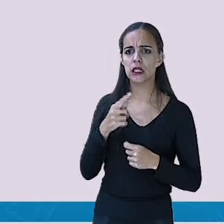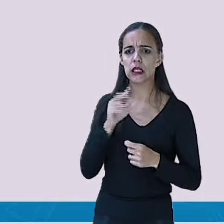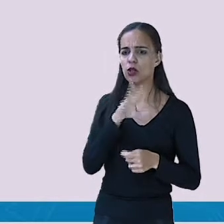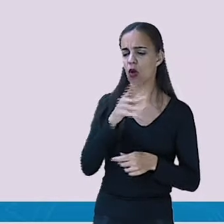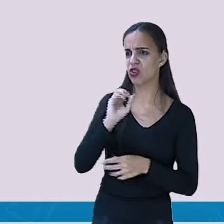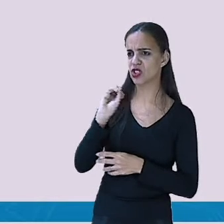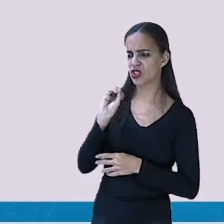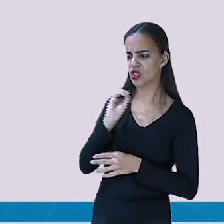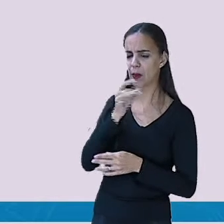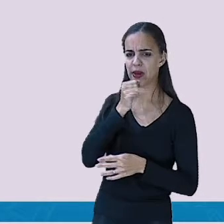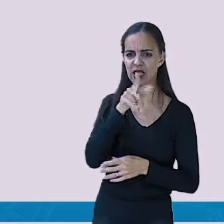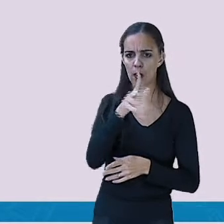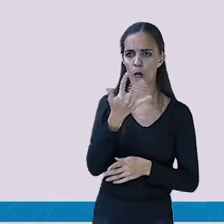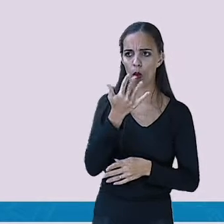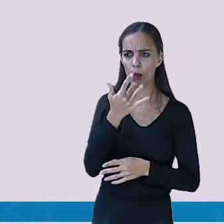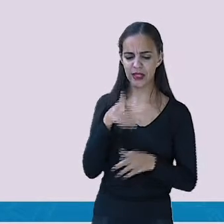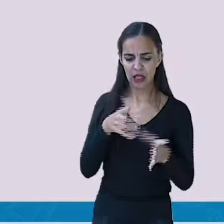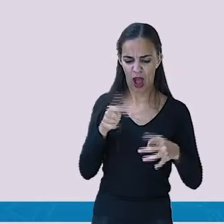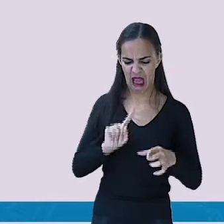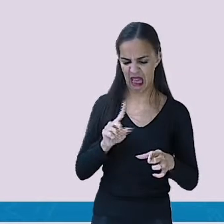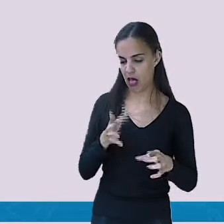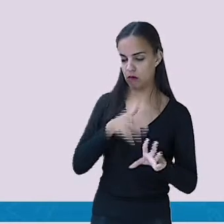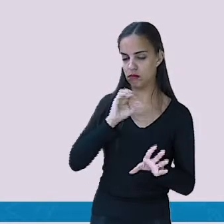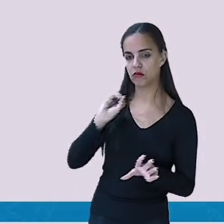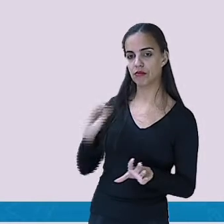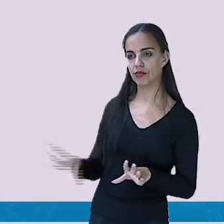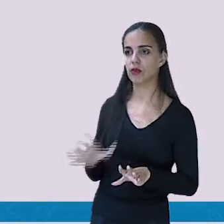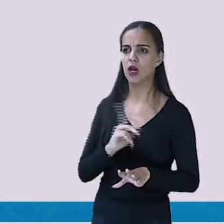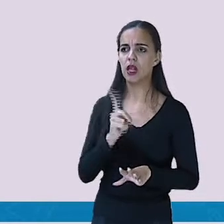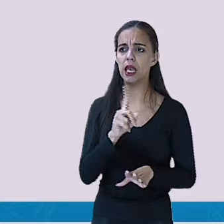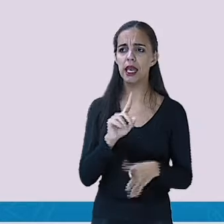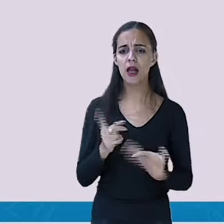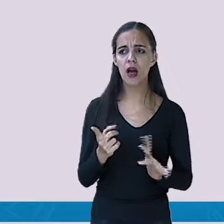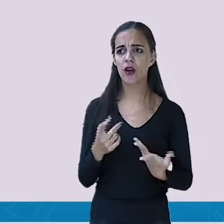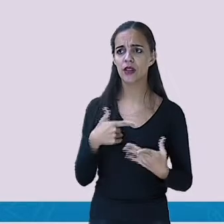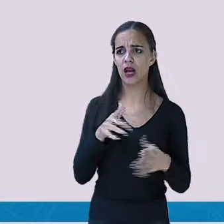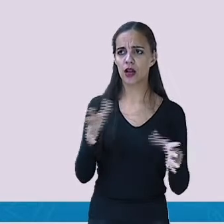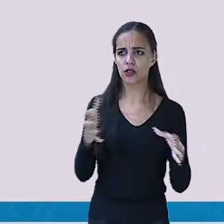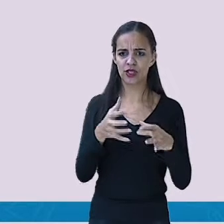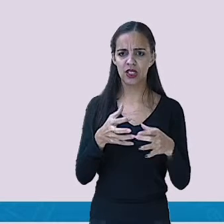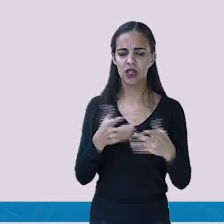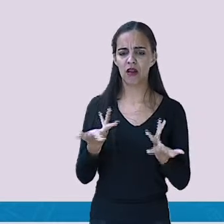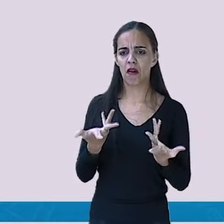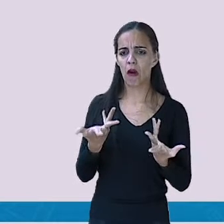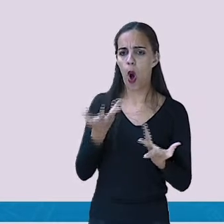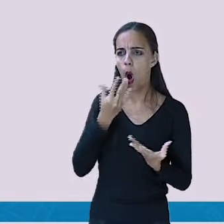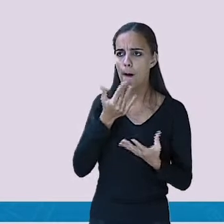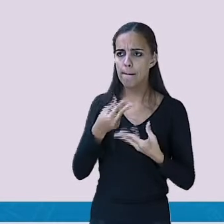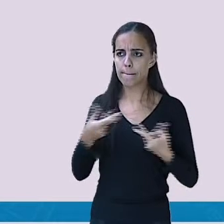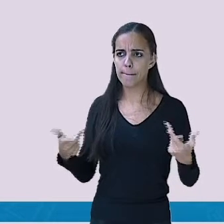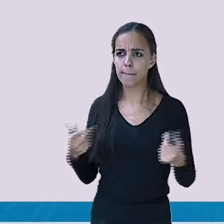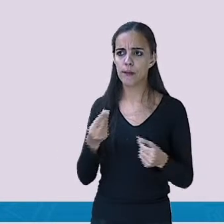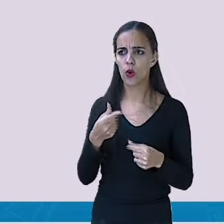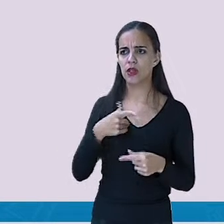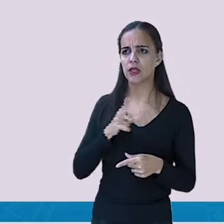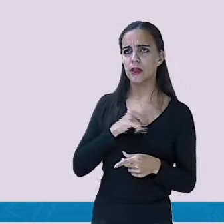fora. Está acontecendo um descarte indevido de material sólido, de